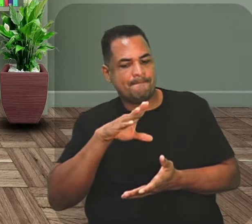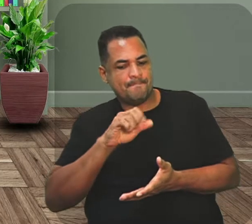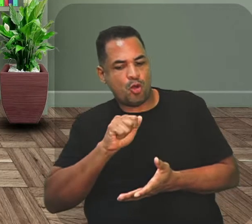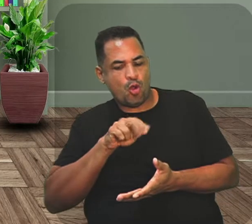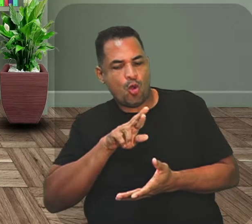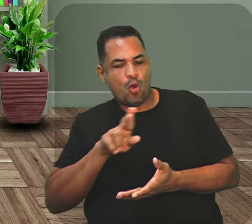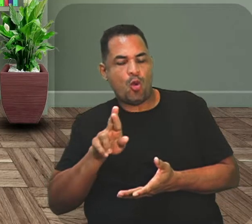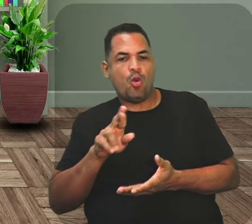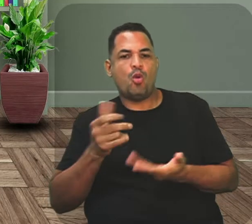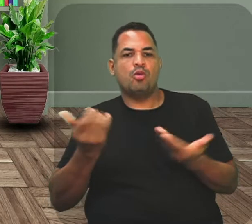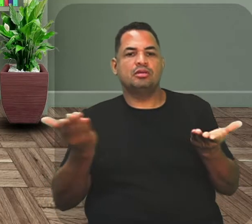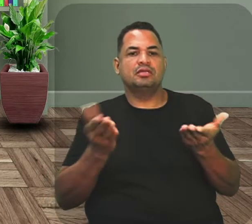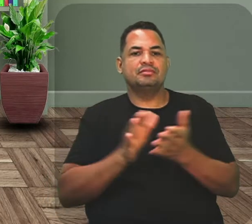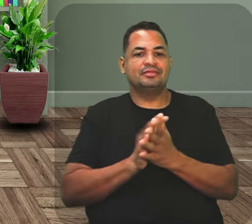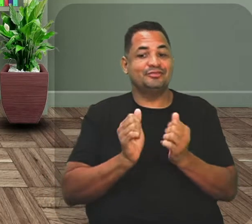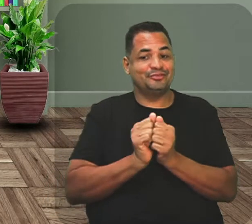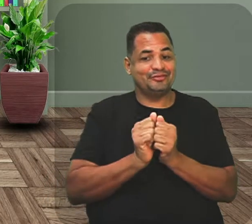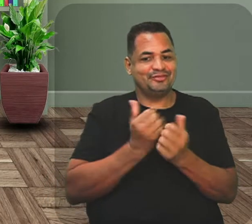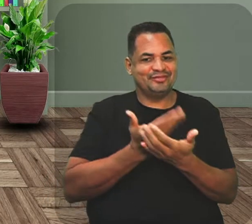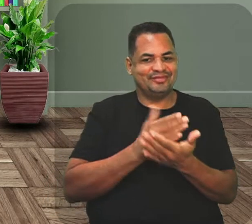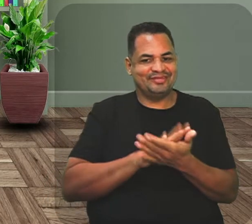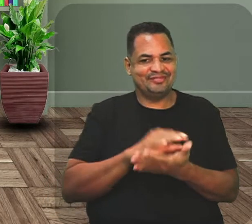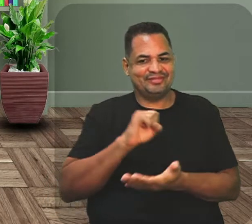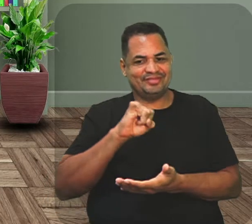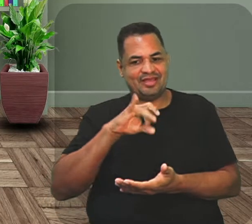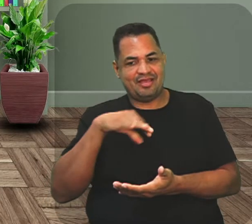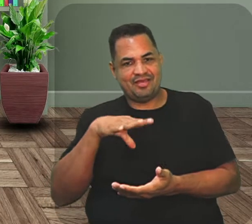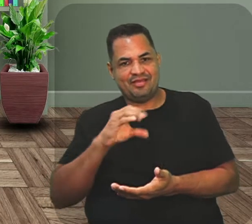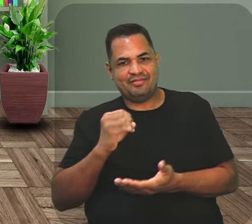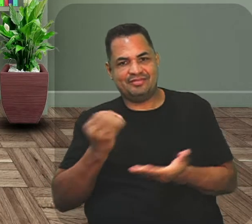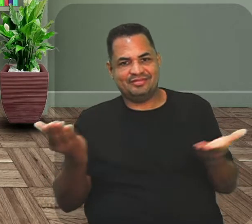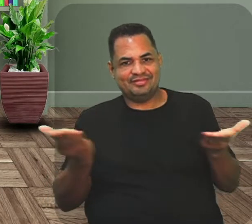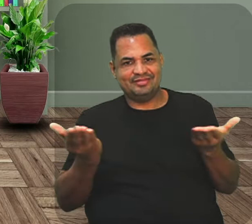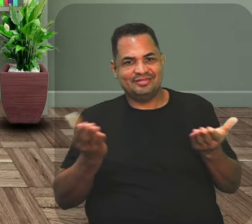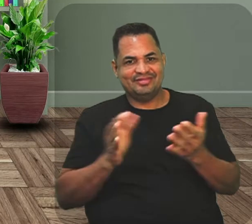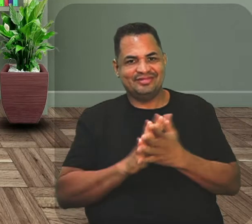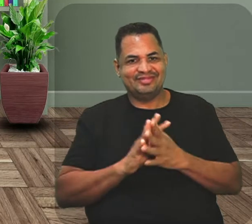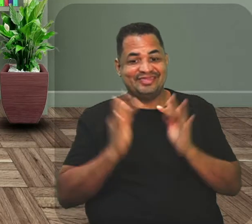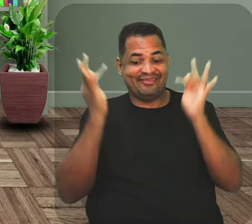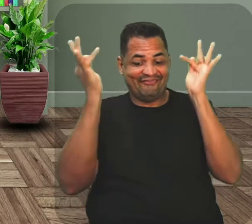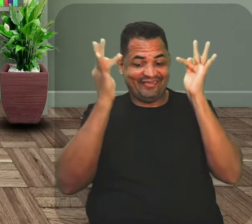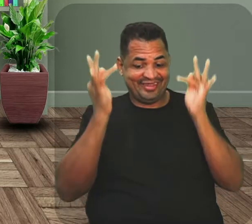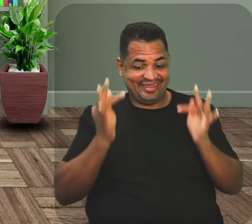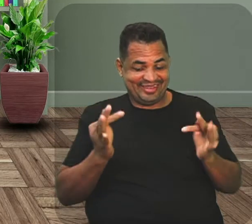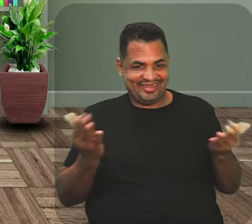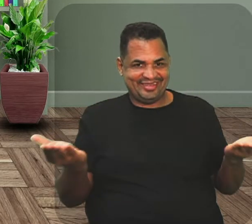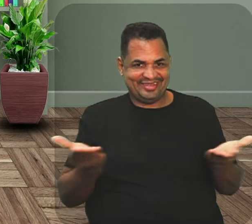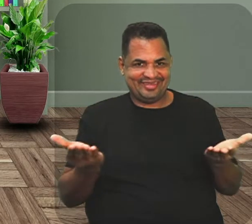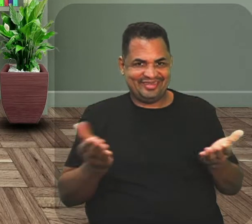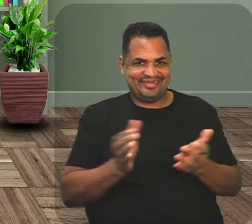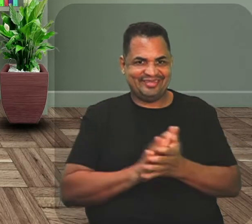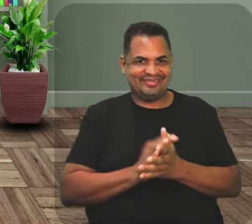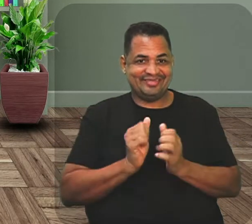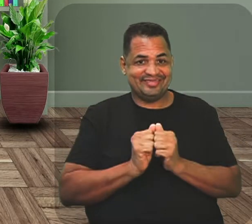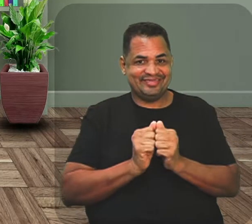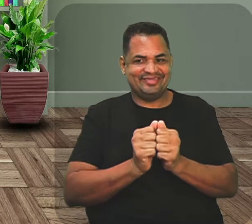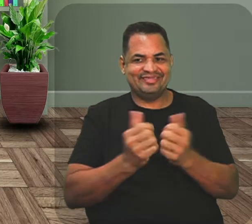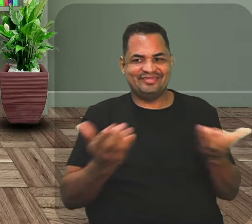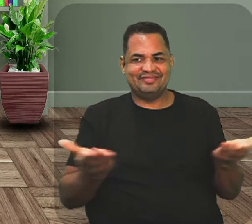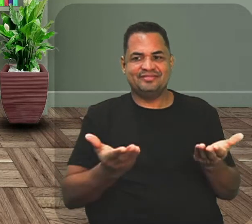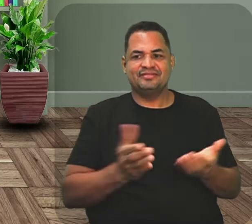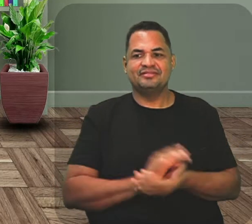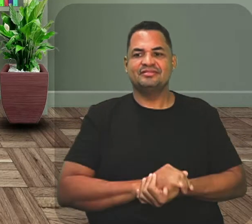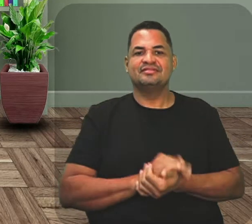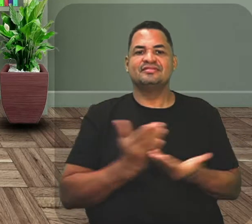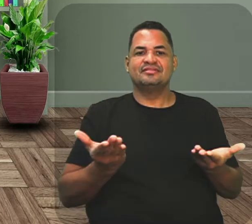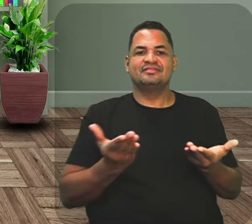juntamente com o nosso intérprete Sâmio, né? Olha só, a gente fica feliz com essa companhia. Vamos